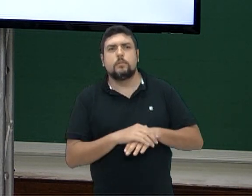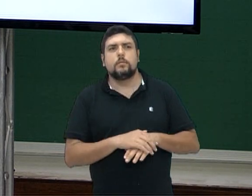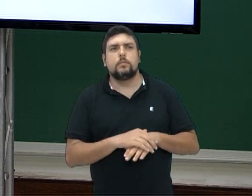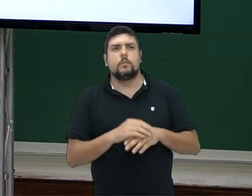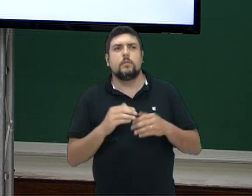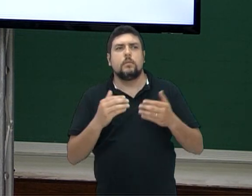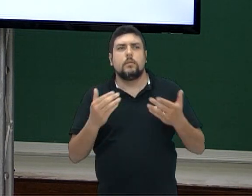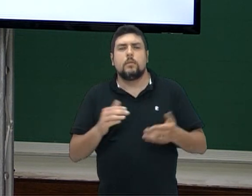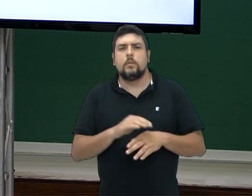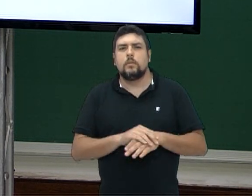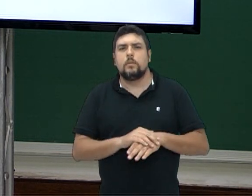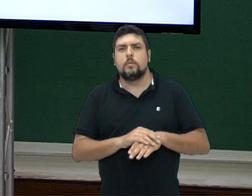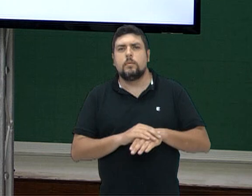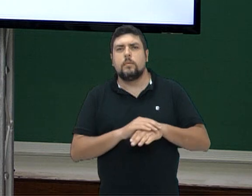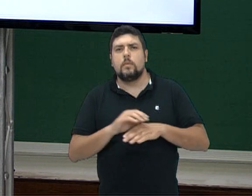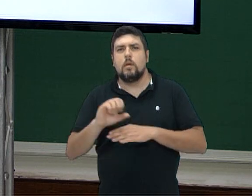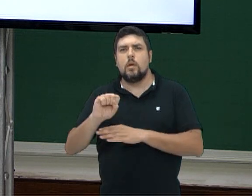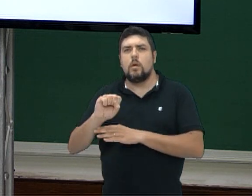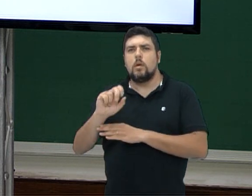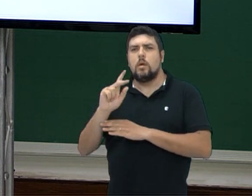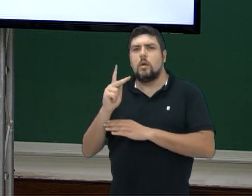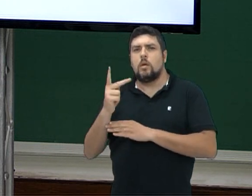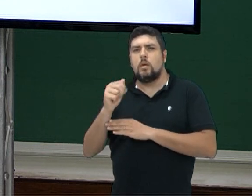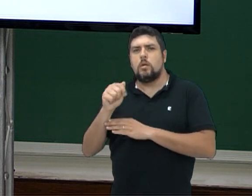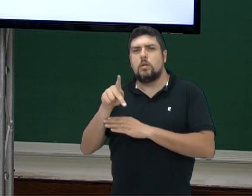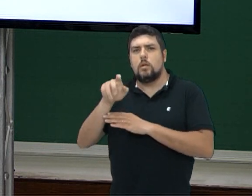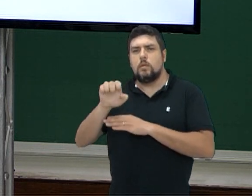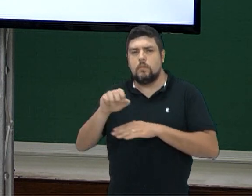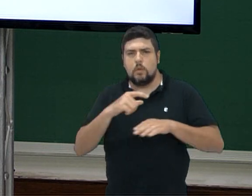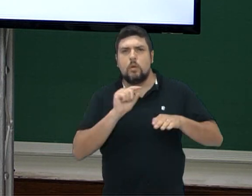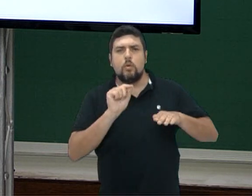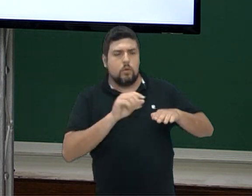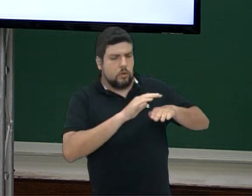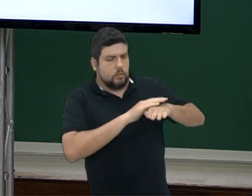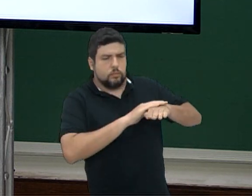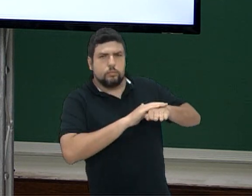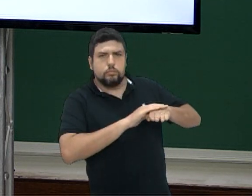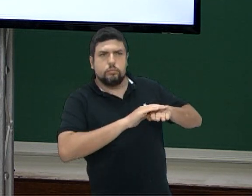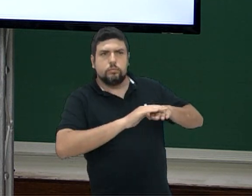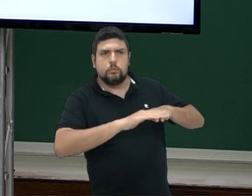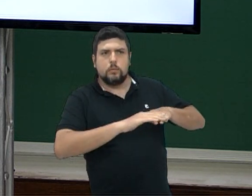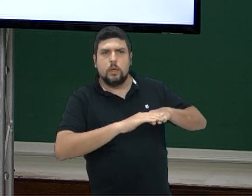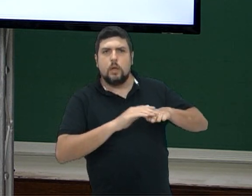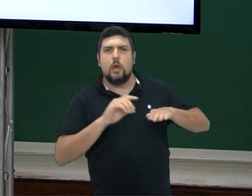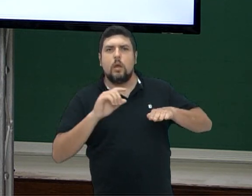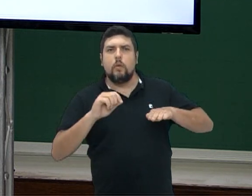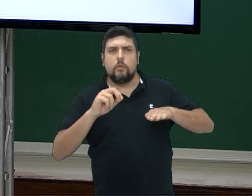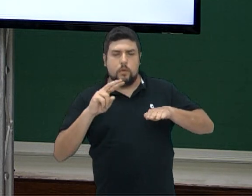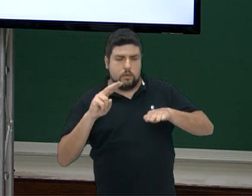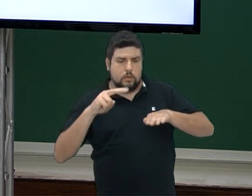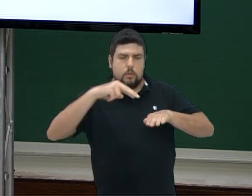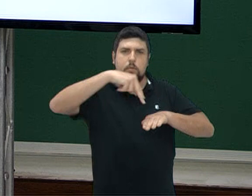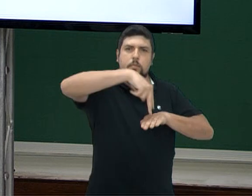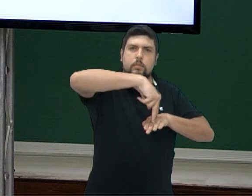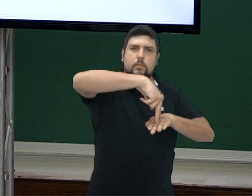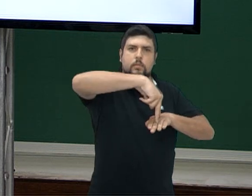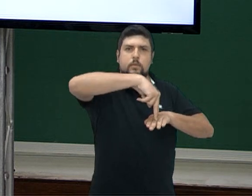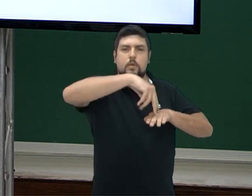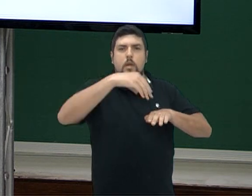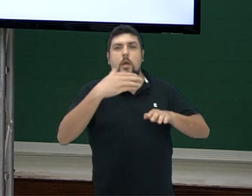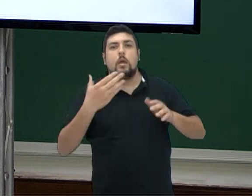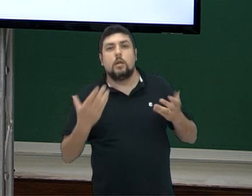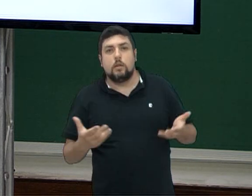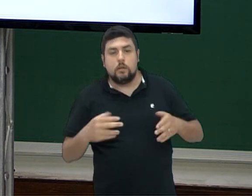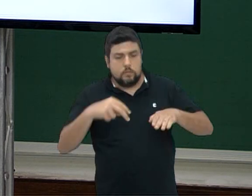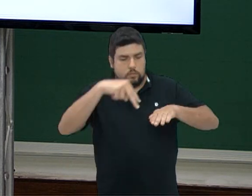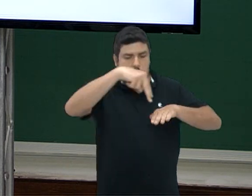seria o shape, que seria a base, né? Onde o praticante ele vai pisar. Então, basicamente é